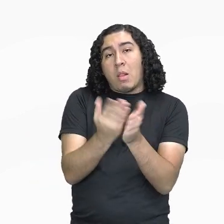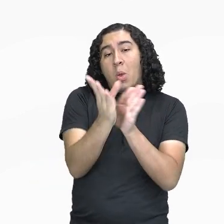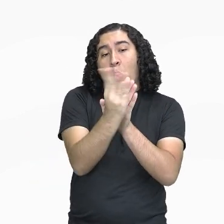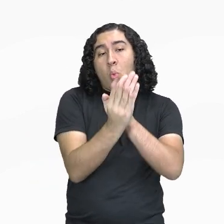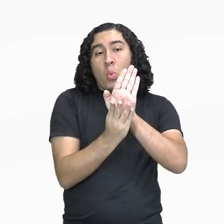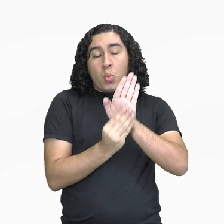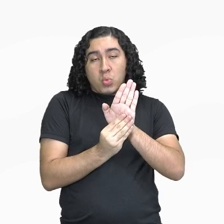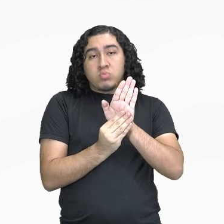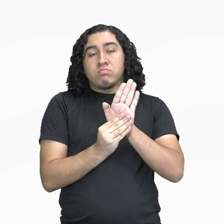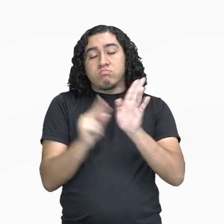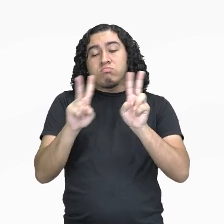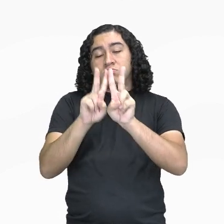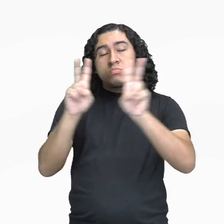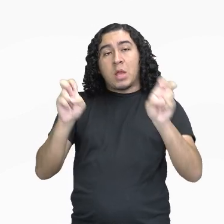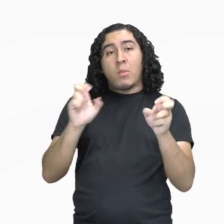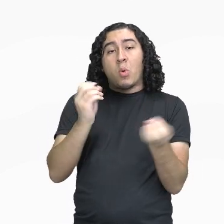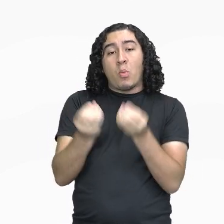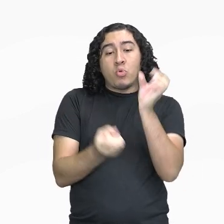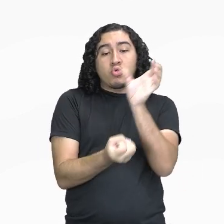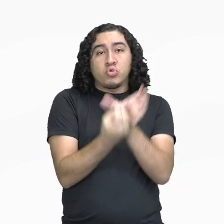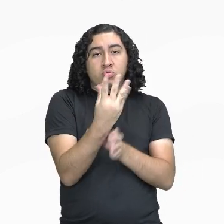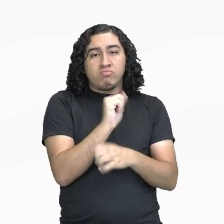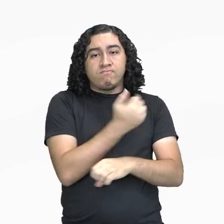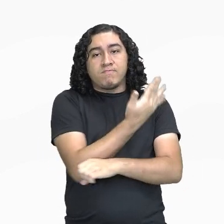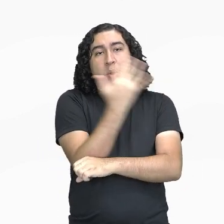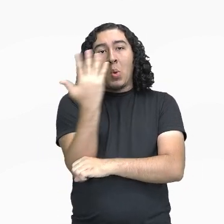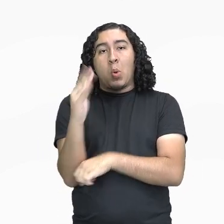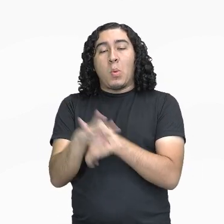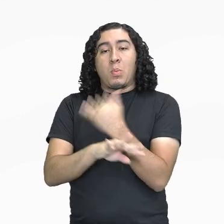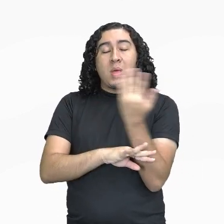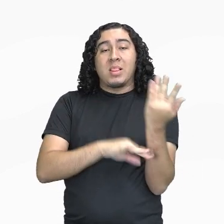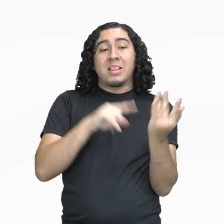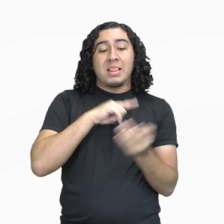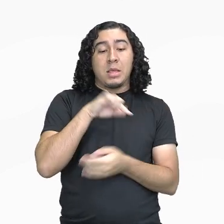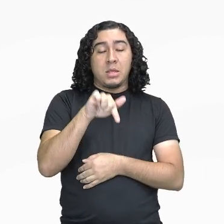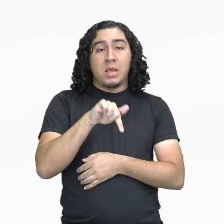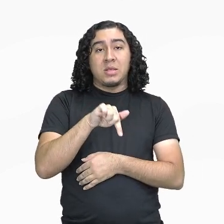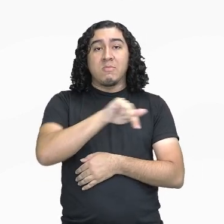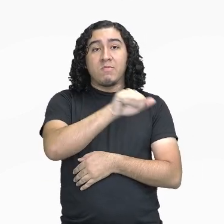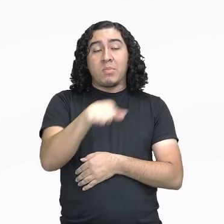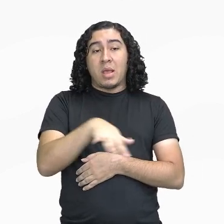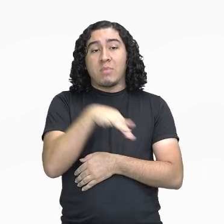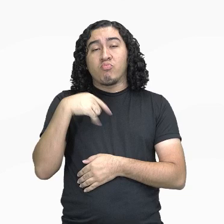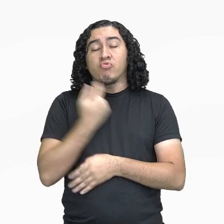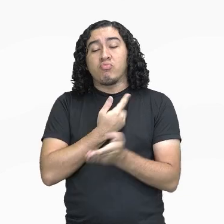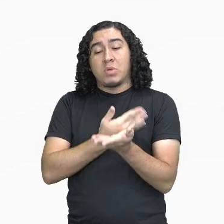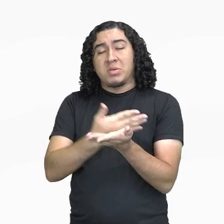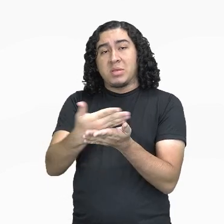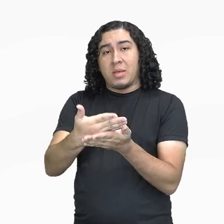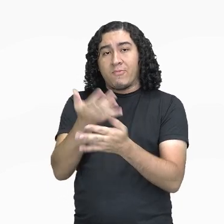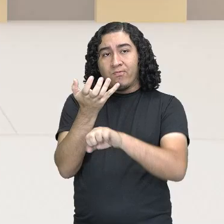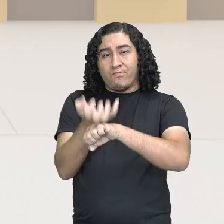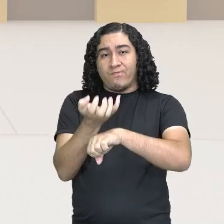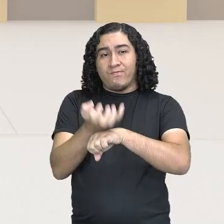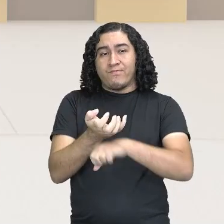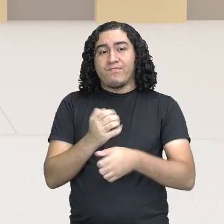essa formação aí, sobre o bioma que a gente tem na Amazônia, para a gente iniciar essa unidade